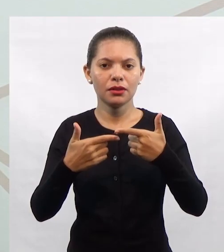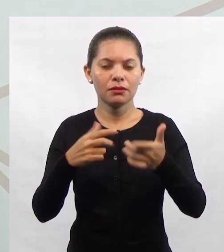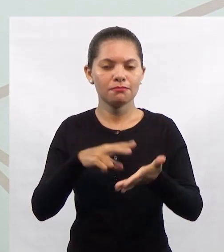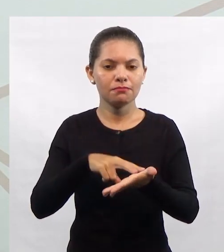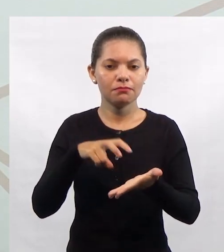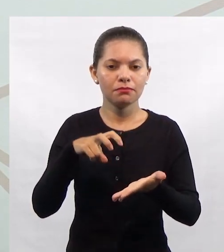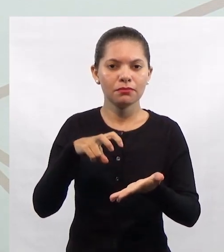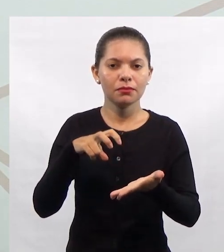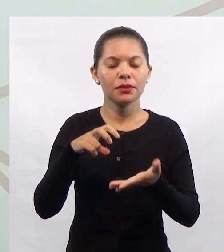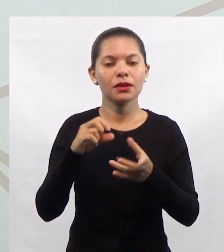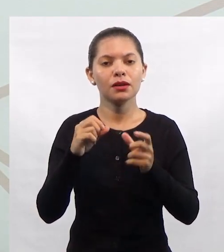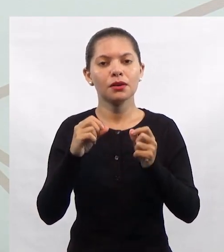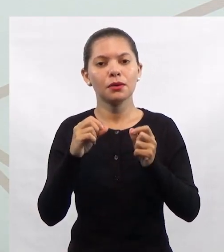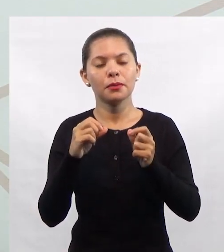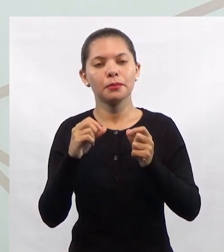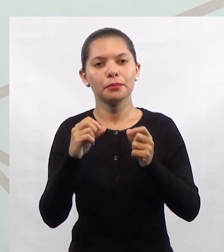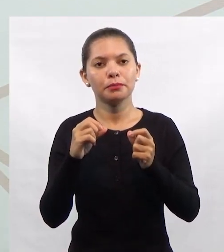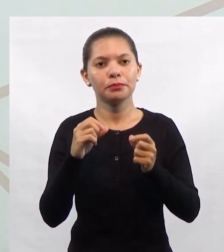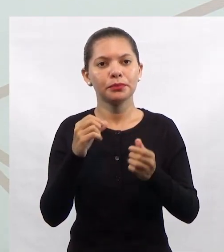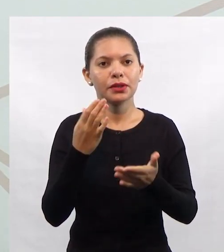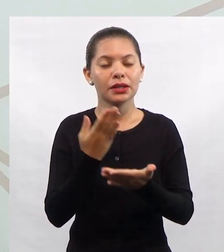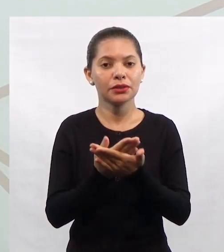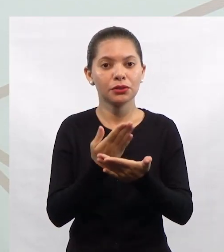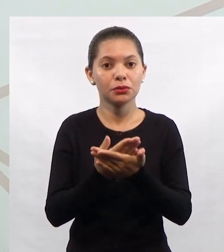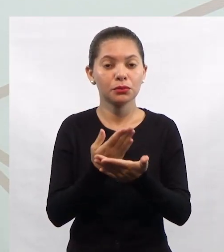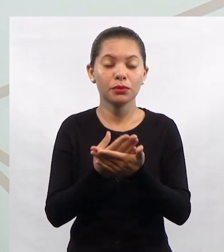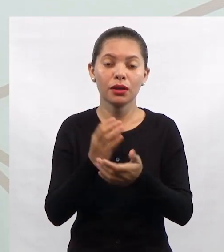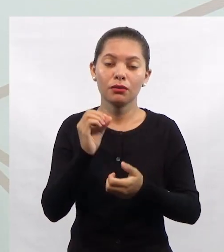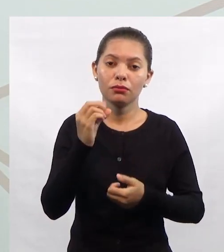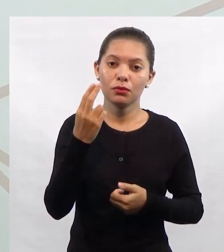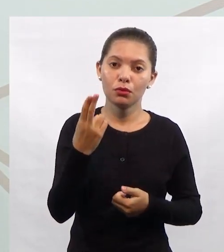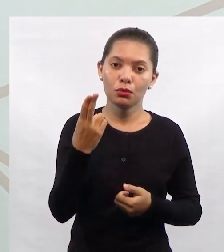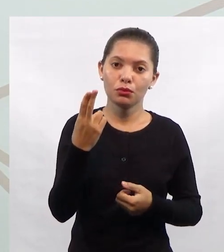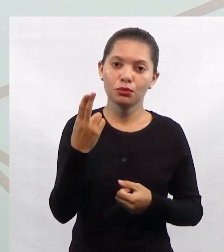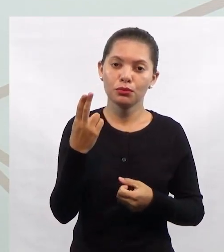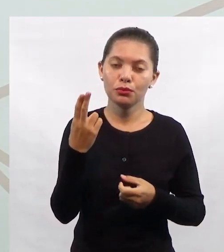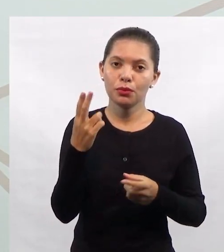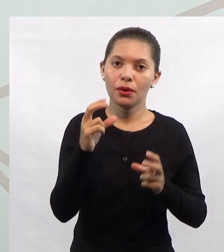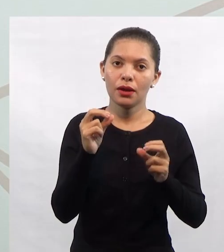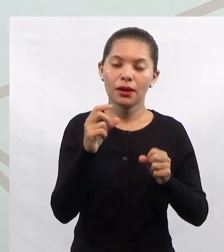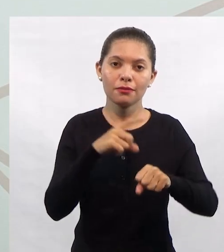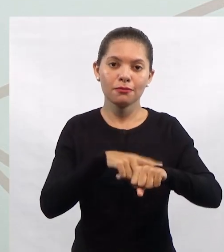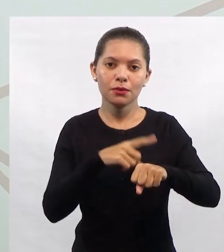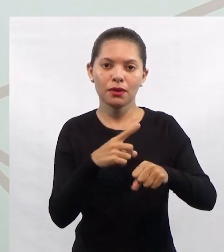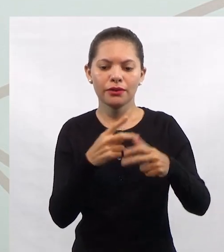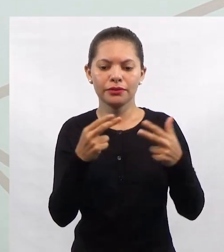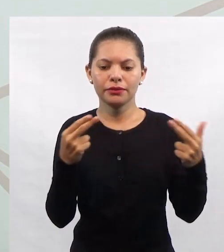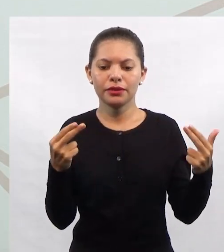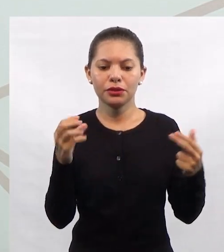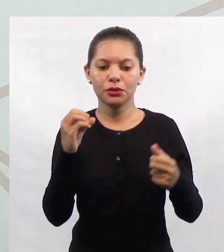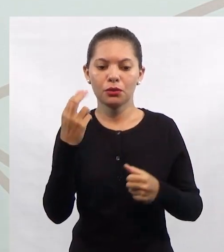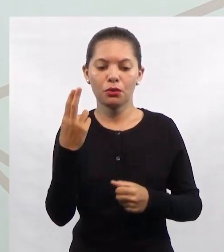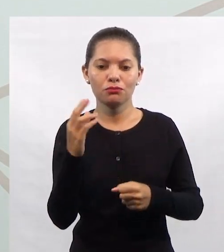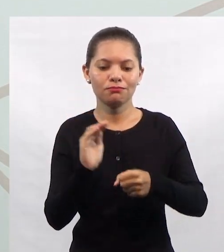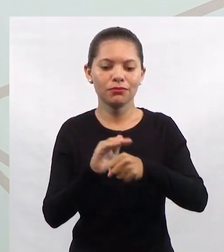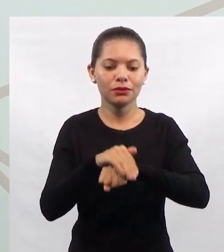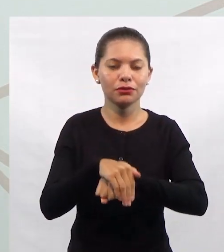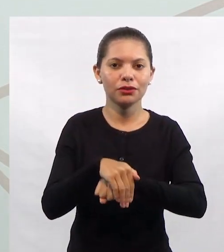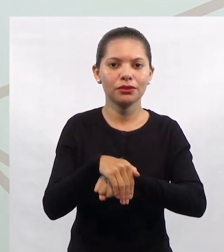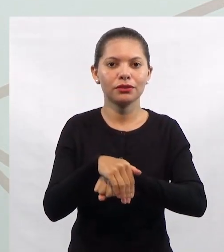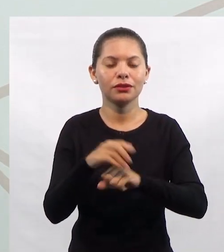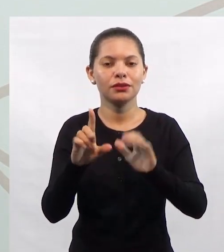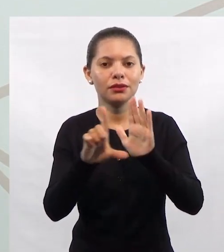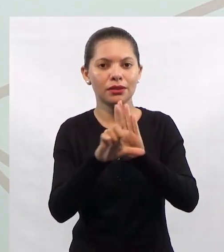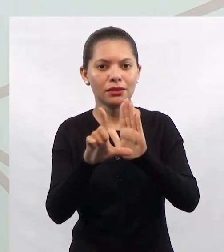ela só poderia estudar ou em tempos variados ou à noite, que é o que a